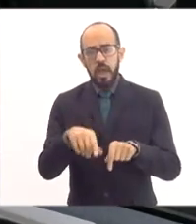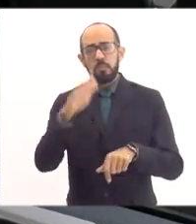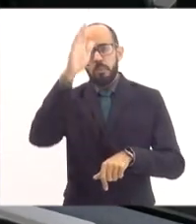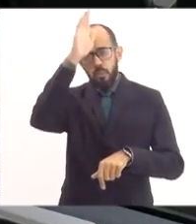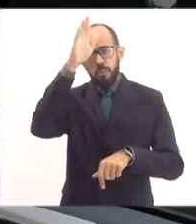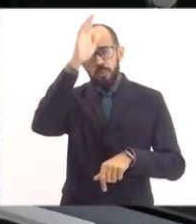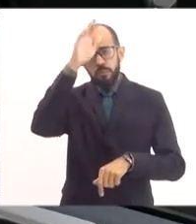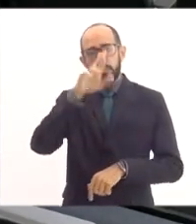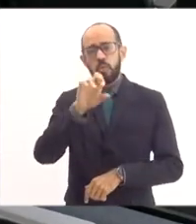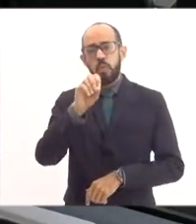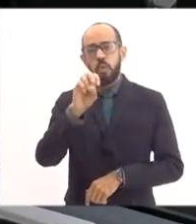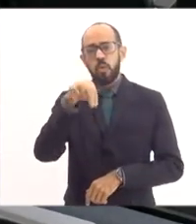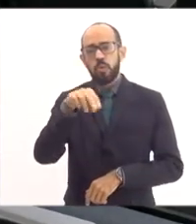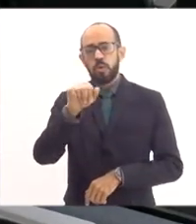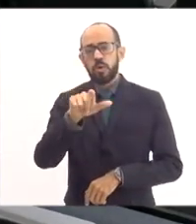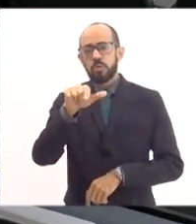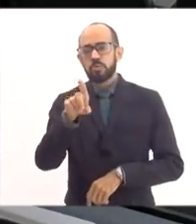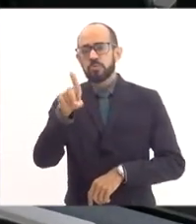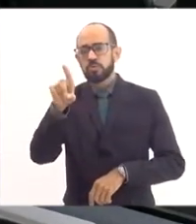Ronald Generoso,